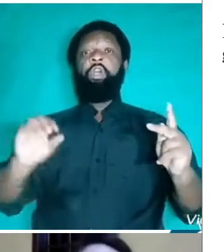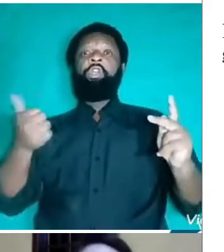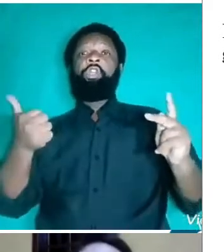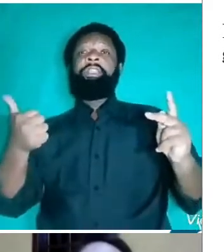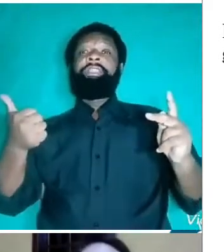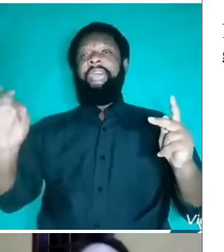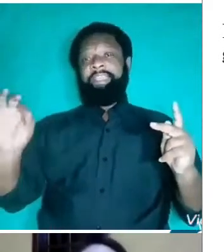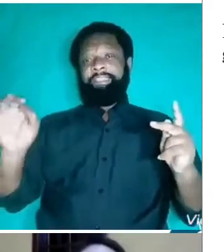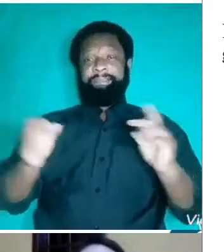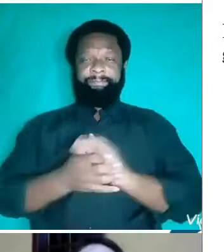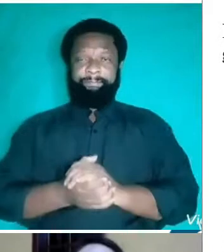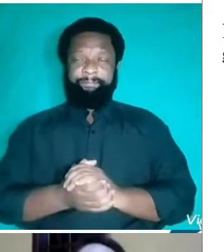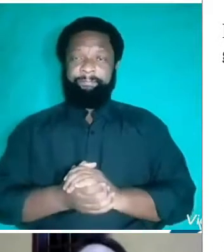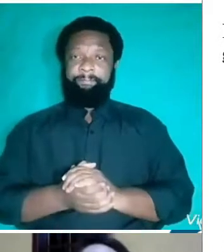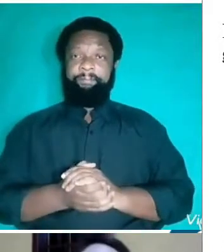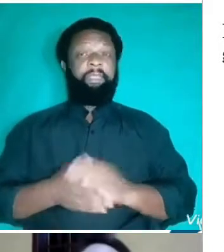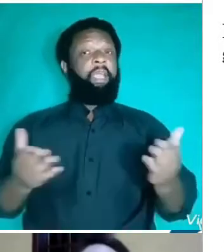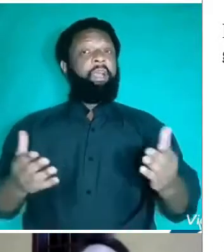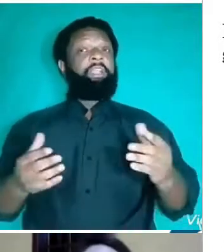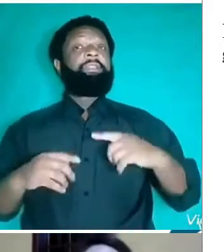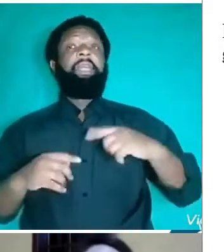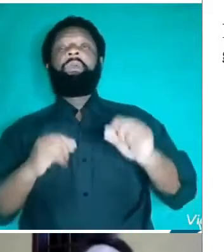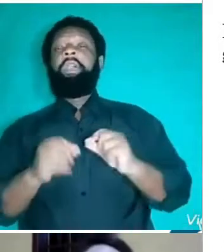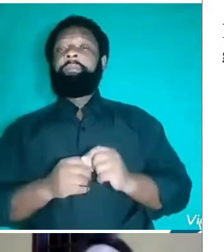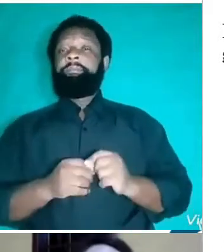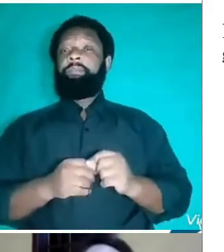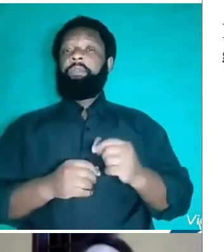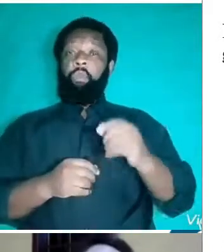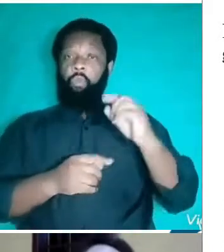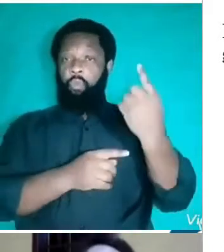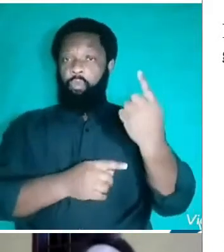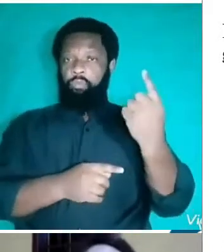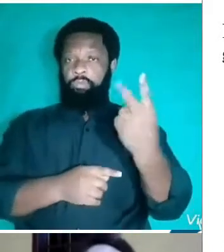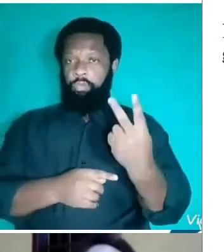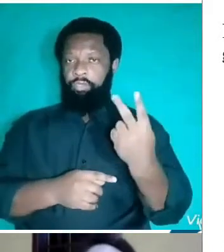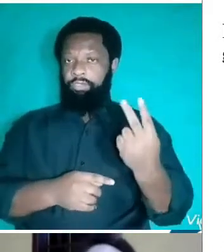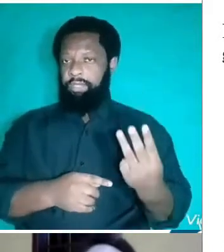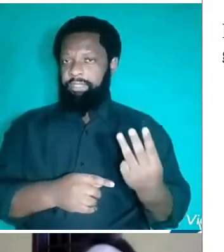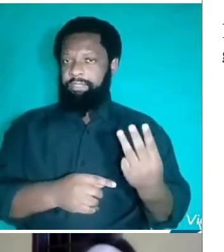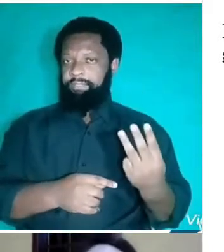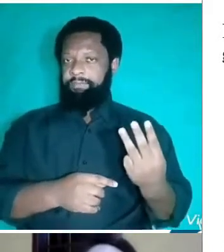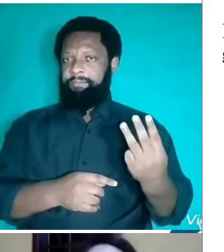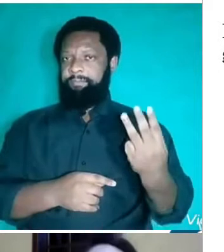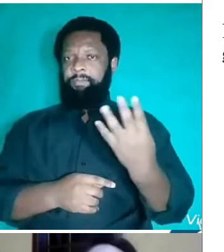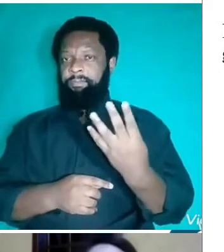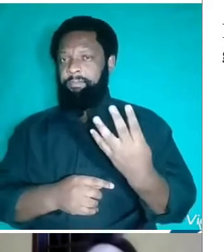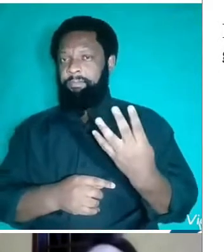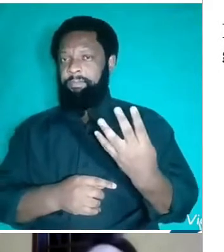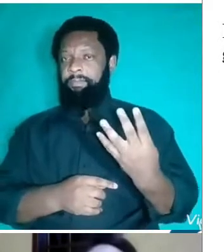hidrogênios, né? Nitrogênio, nós temos 1, 2,